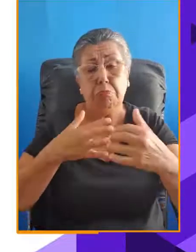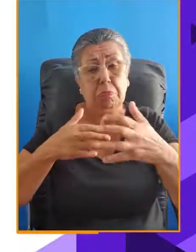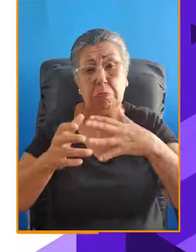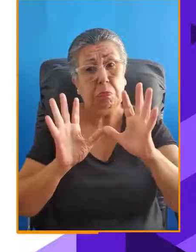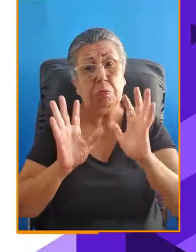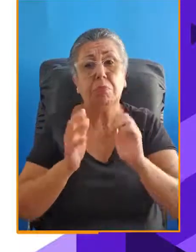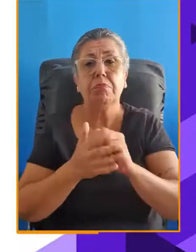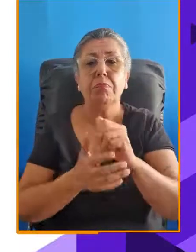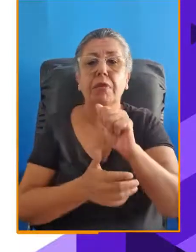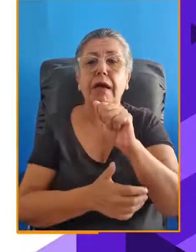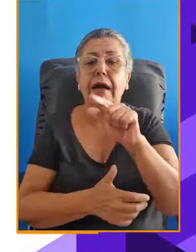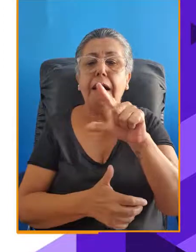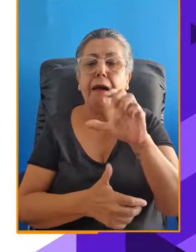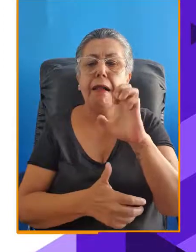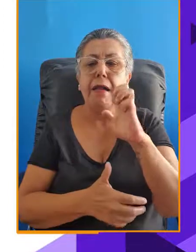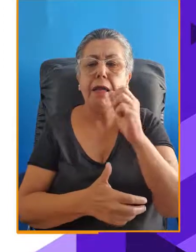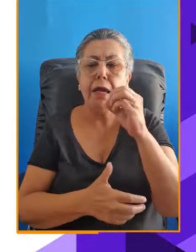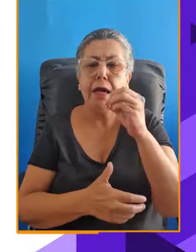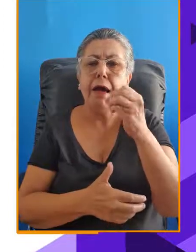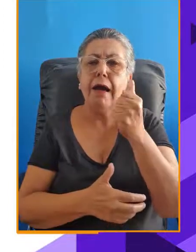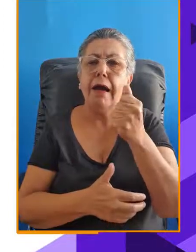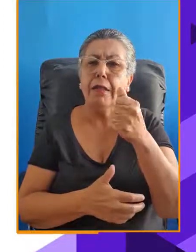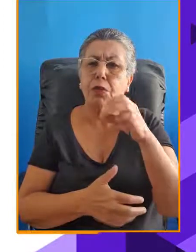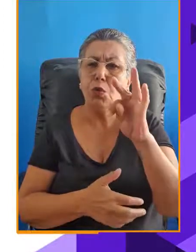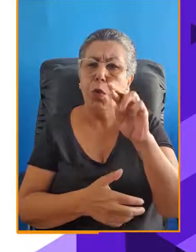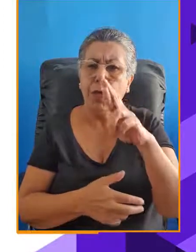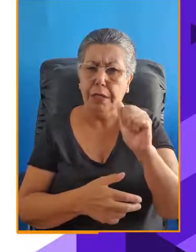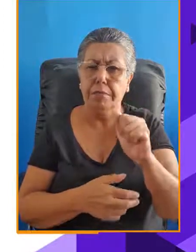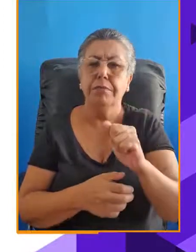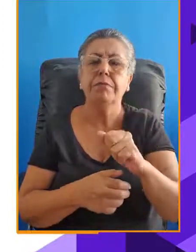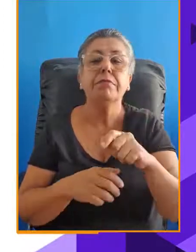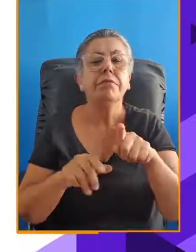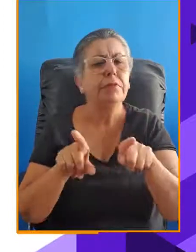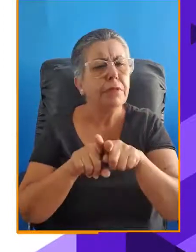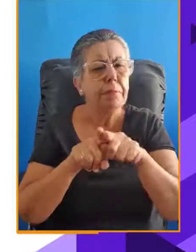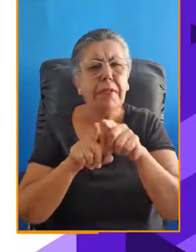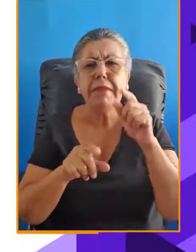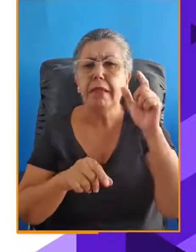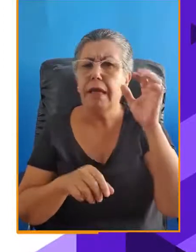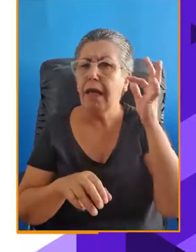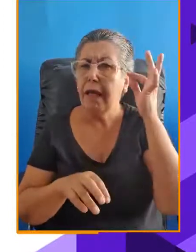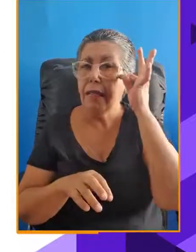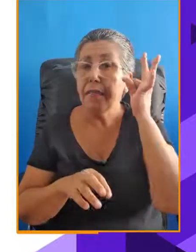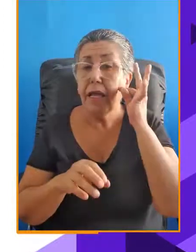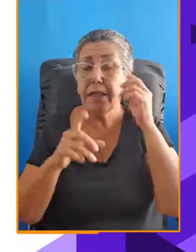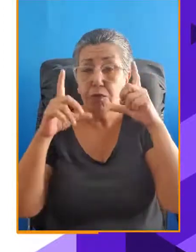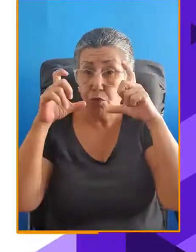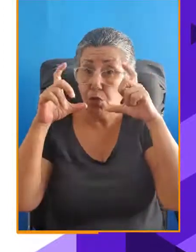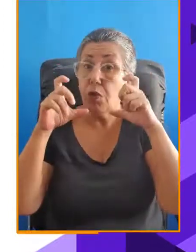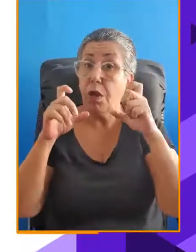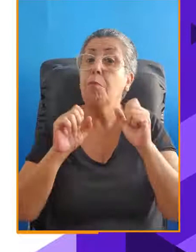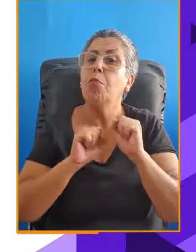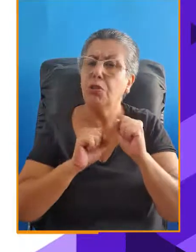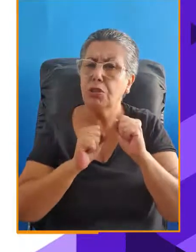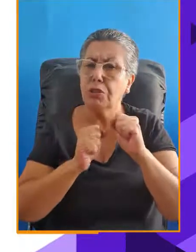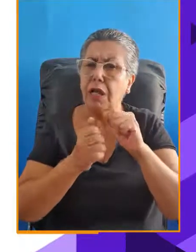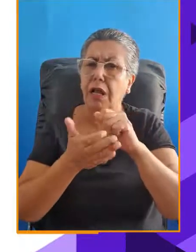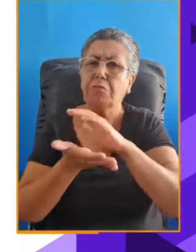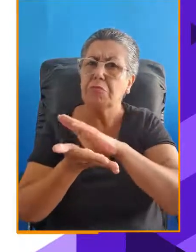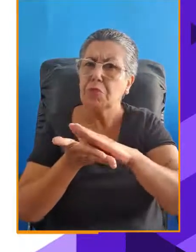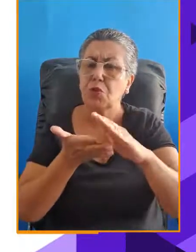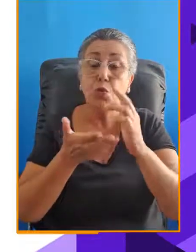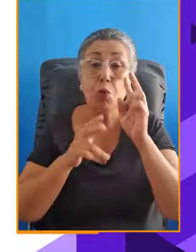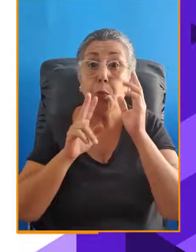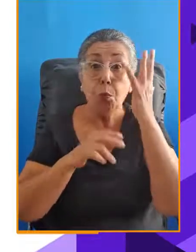aleatória. Por processos fotográficos, existem técnicas fotográficas que nós podemos estar criando texturas muito